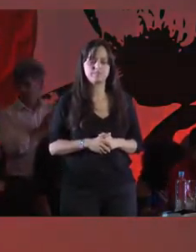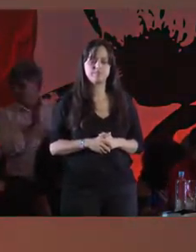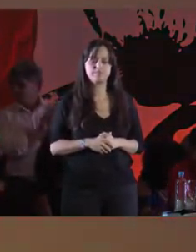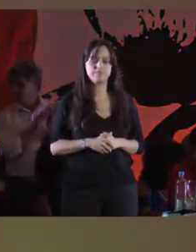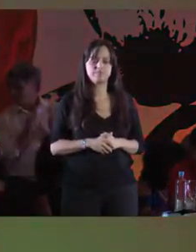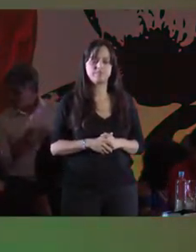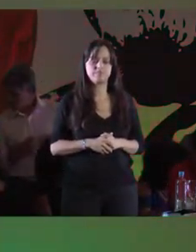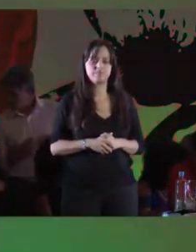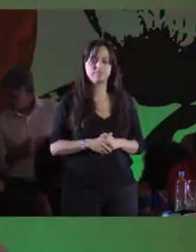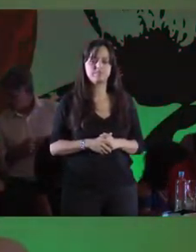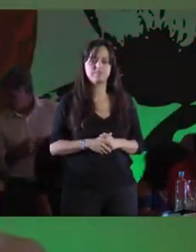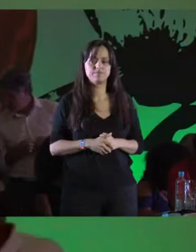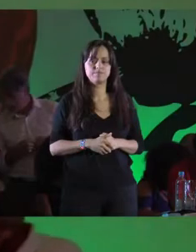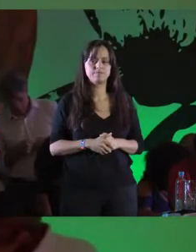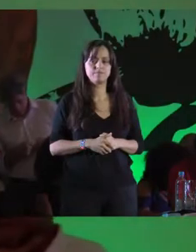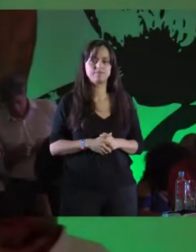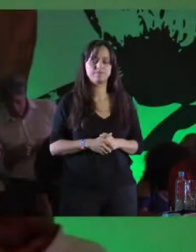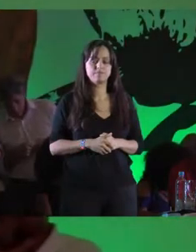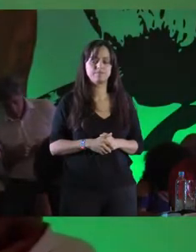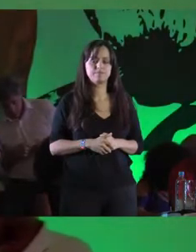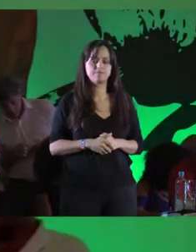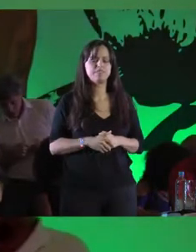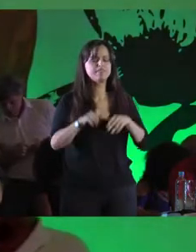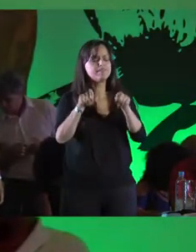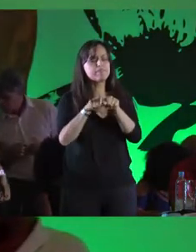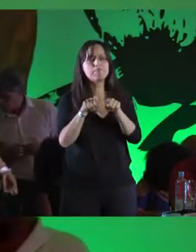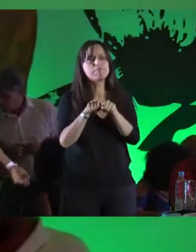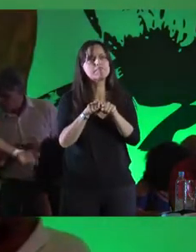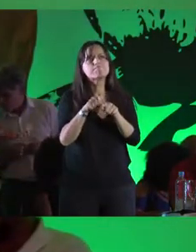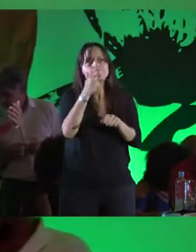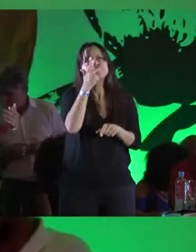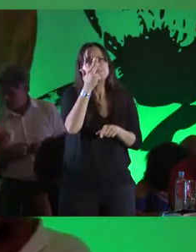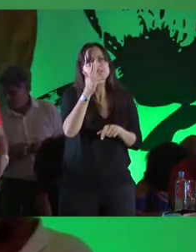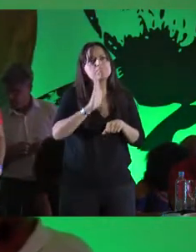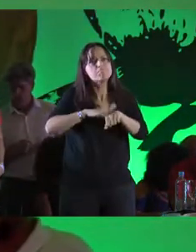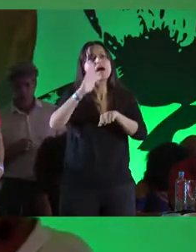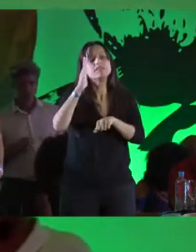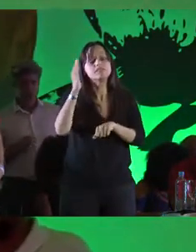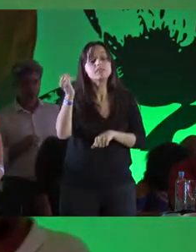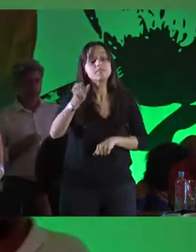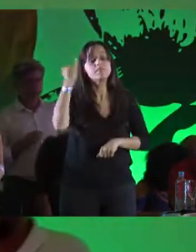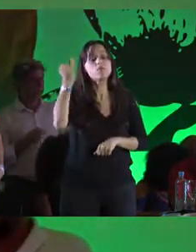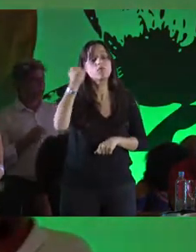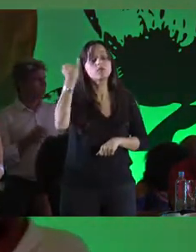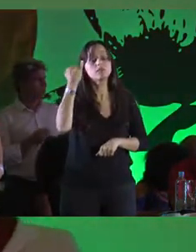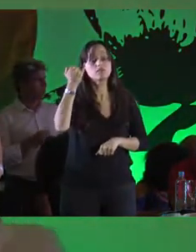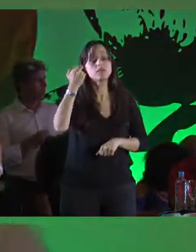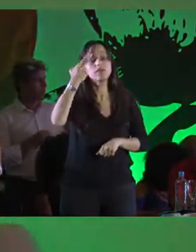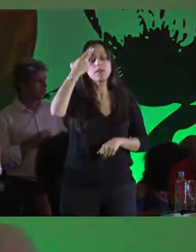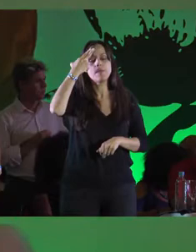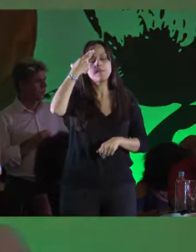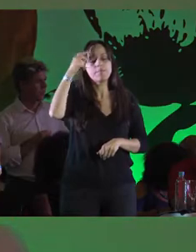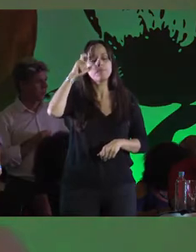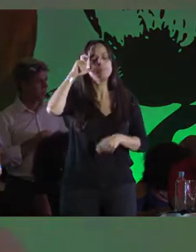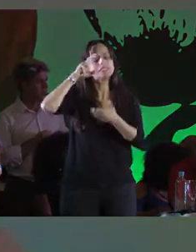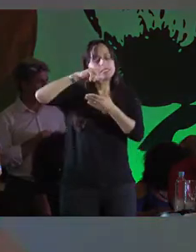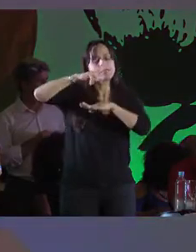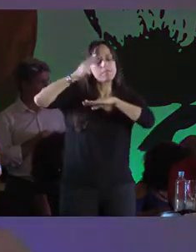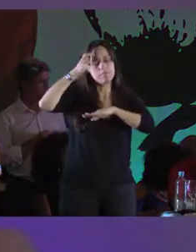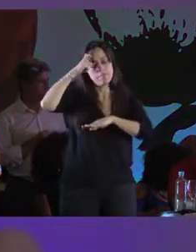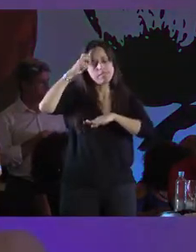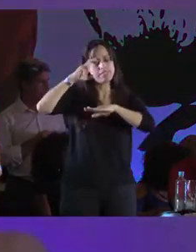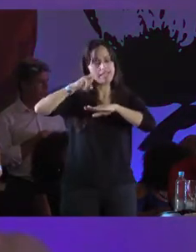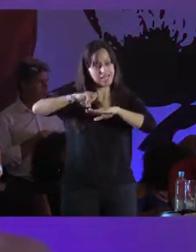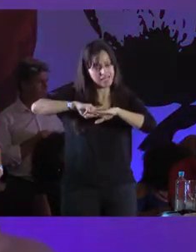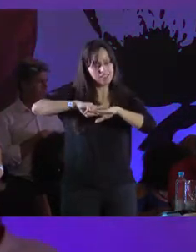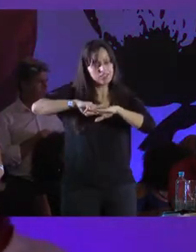Do nosso companheiro, talvez o mais importante psicanalista brasileiro, que me chamava